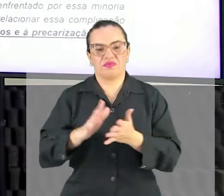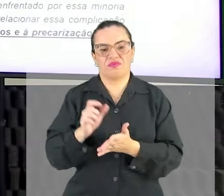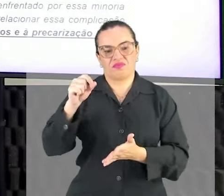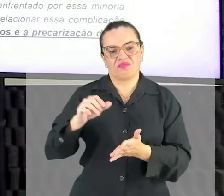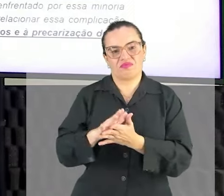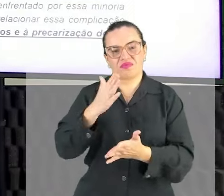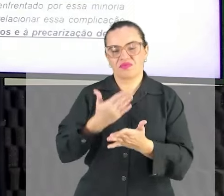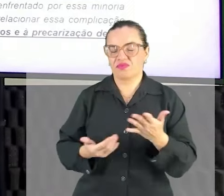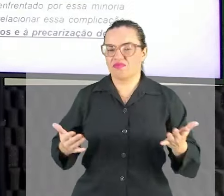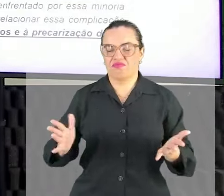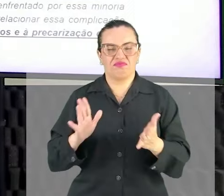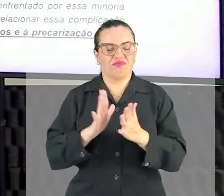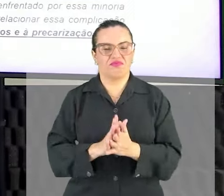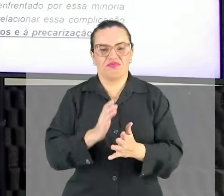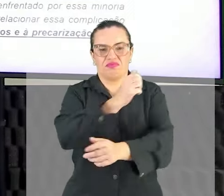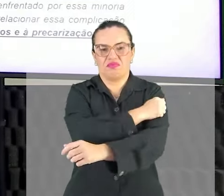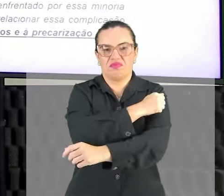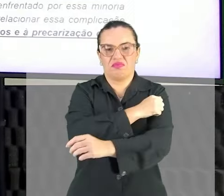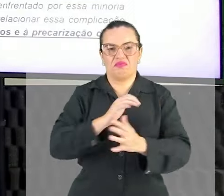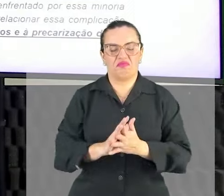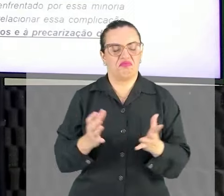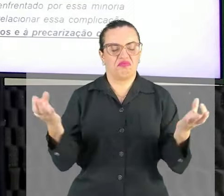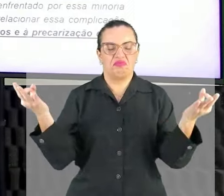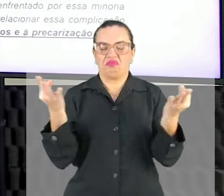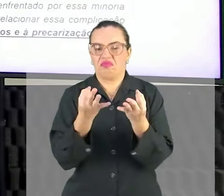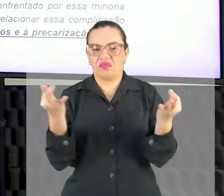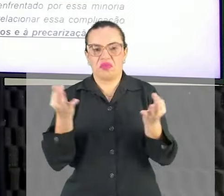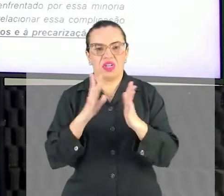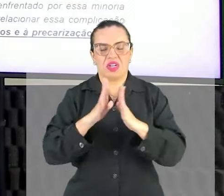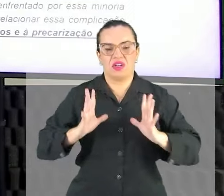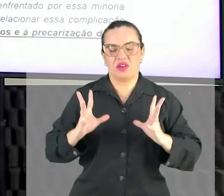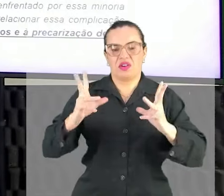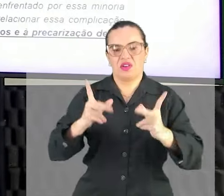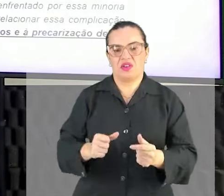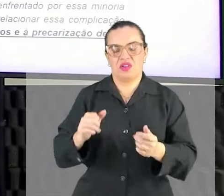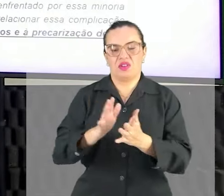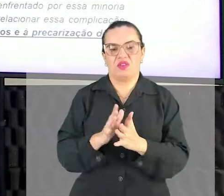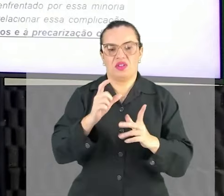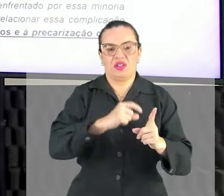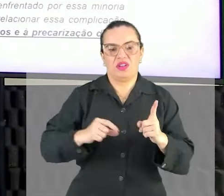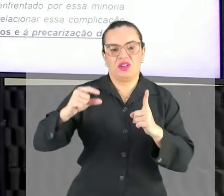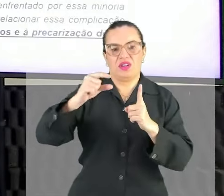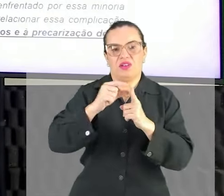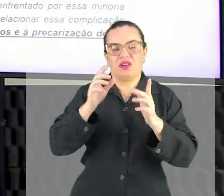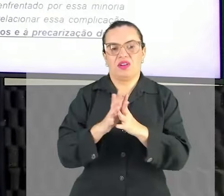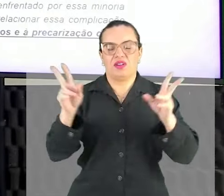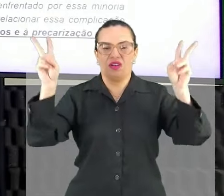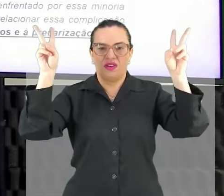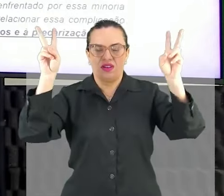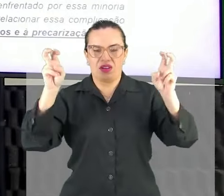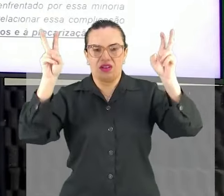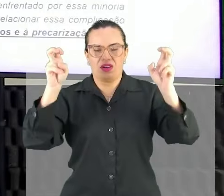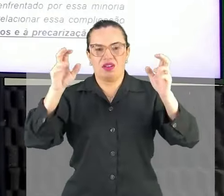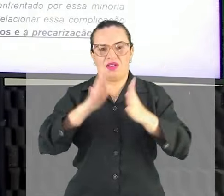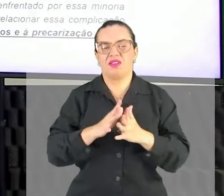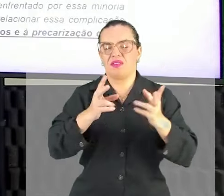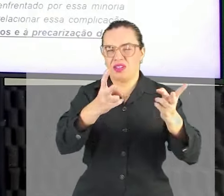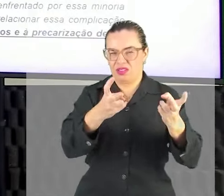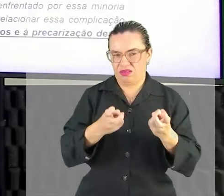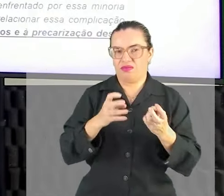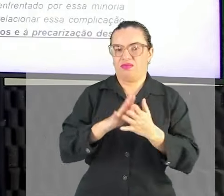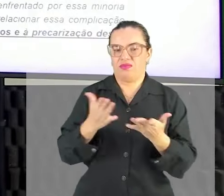maneira brilhante, porque ele coloca todas as palavras do tema. Estão percebendo isso? Todas.